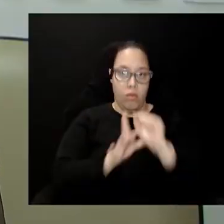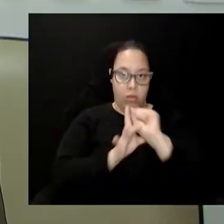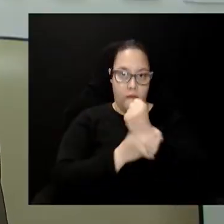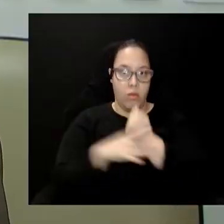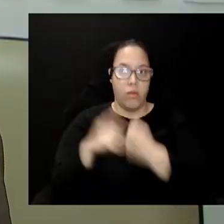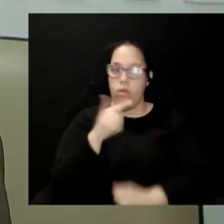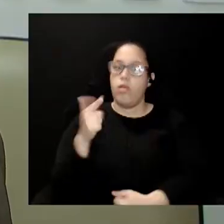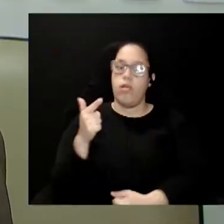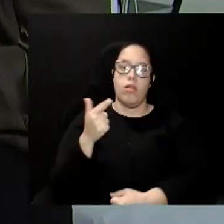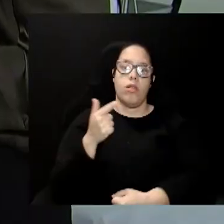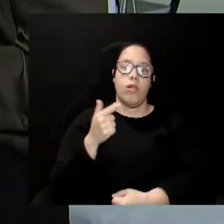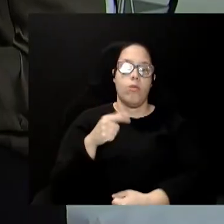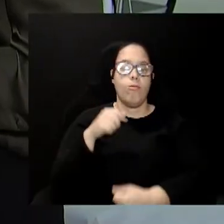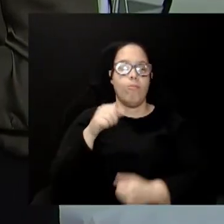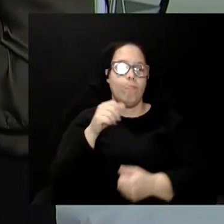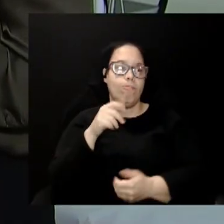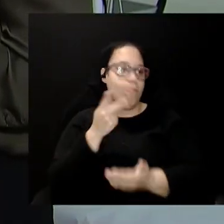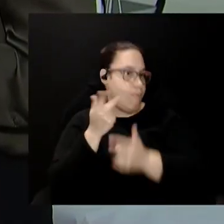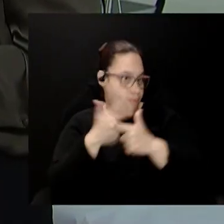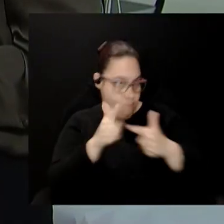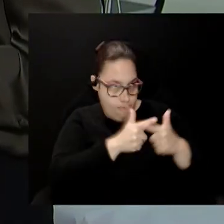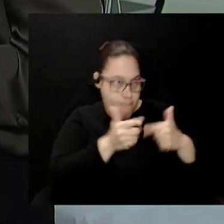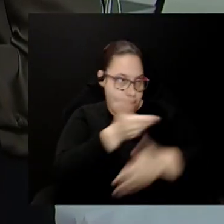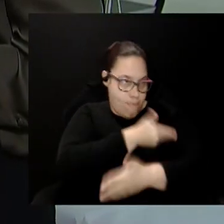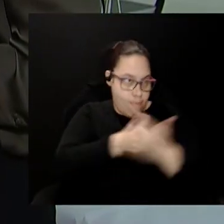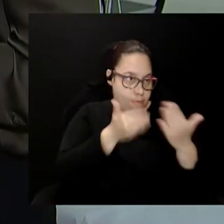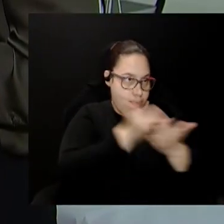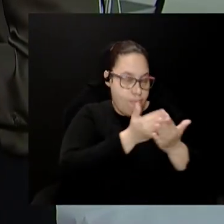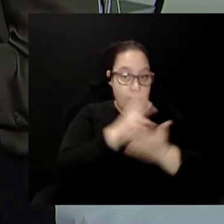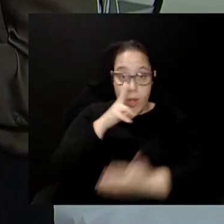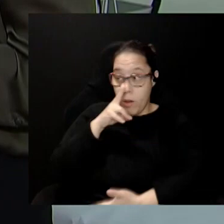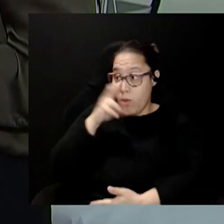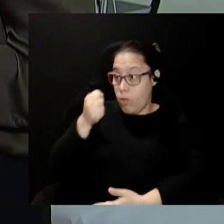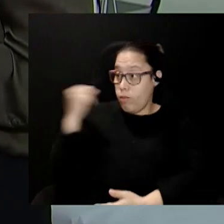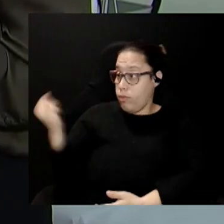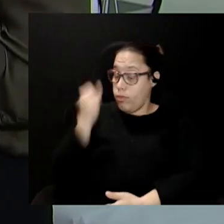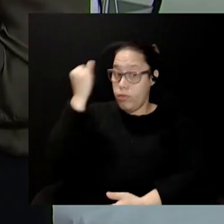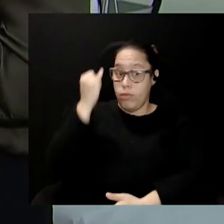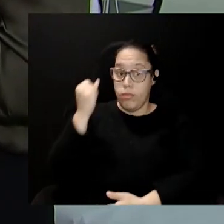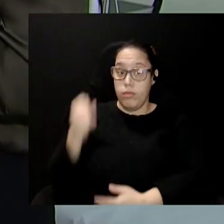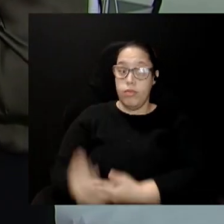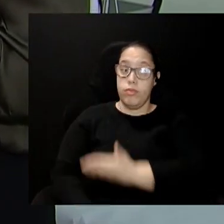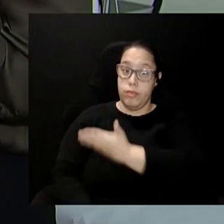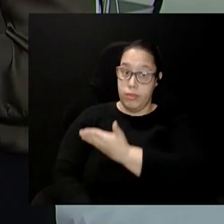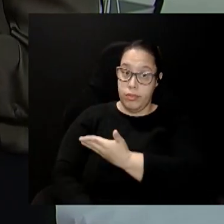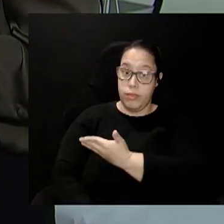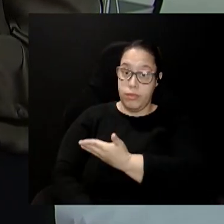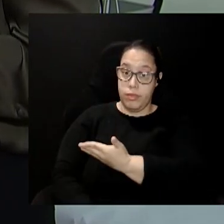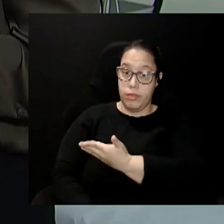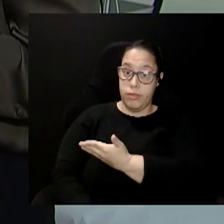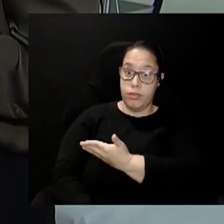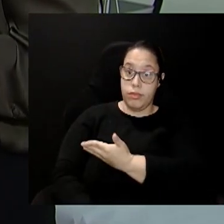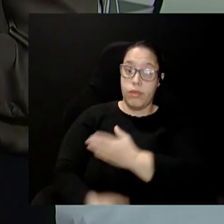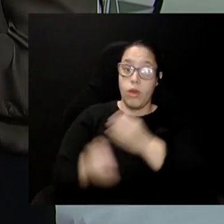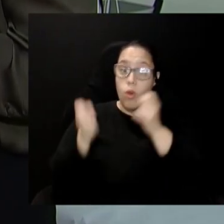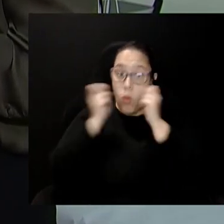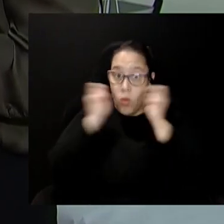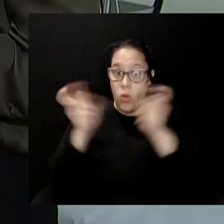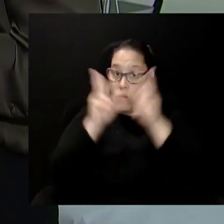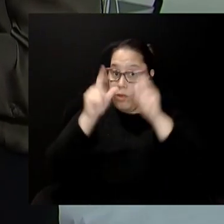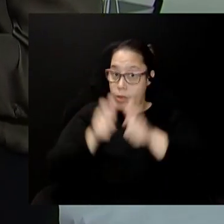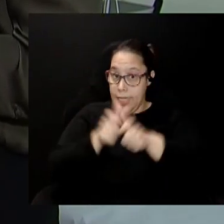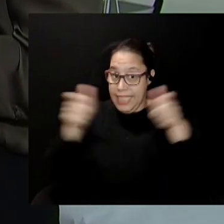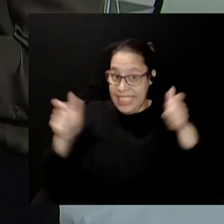inconveniente participando do estudo. Ela reforça a importância da pesquisa e faz um alerta para o avanço expressivo dos casos de